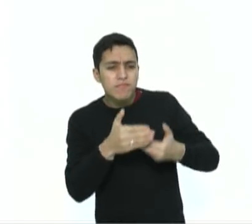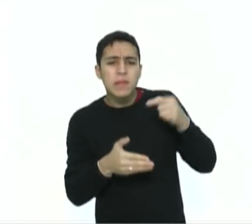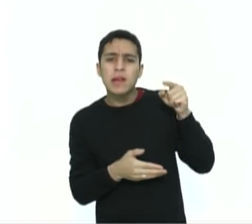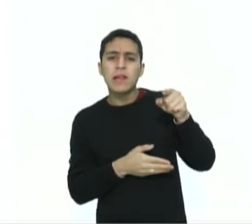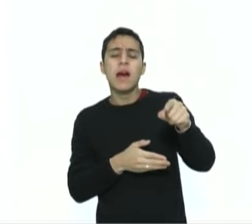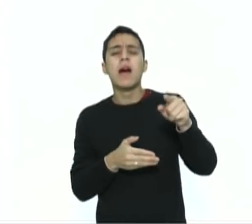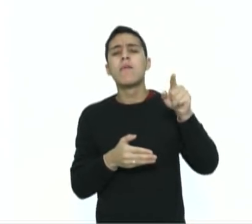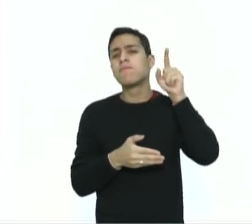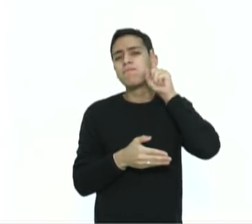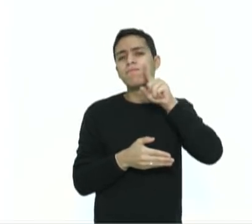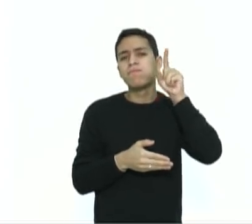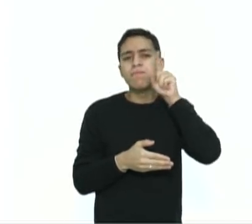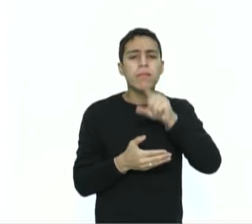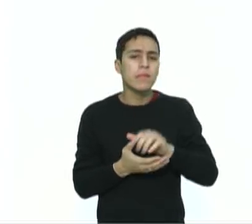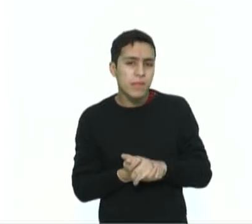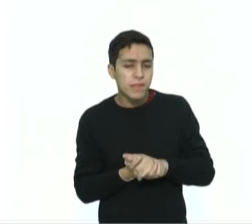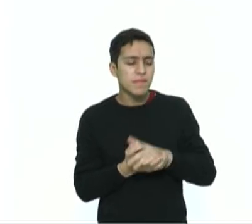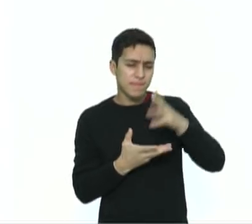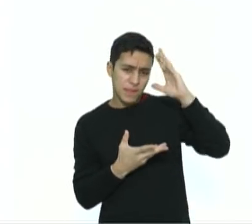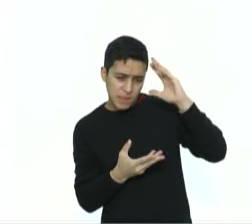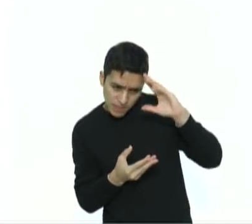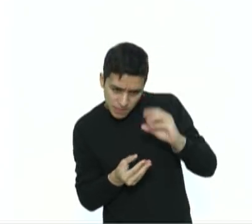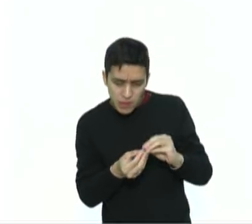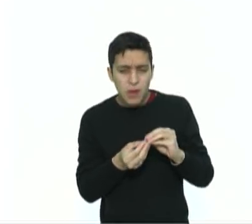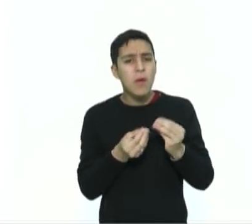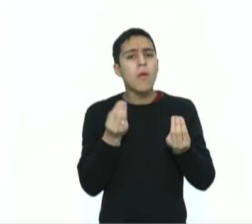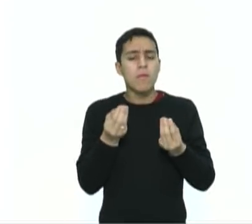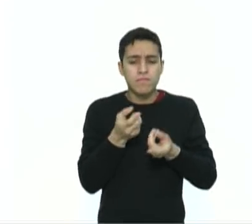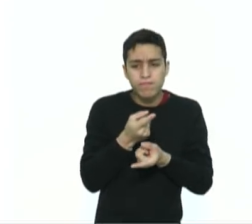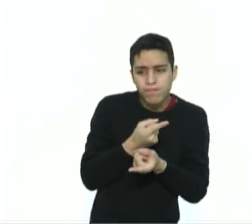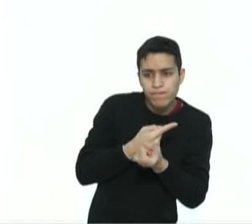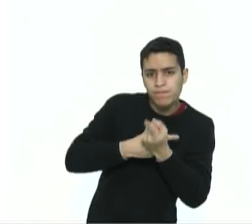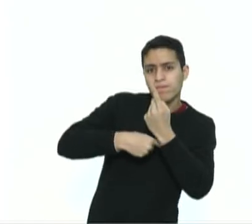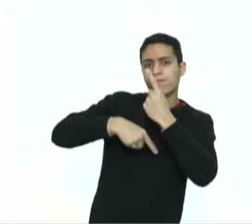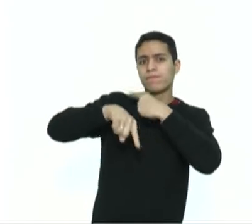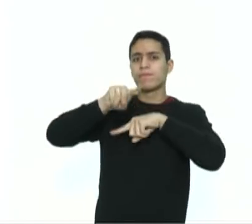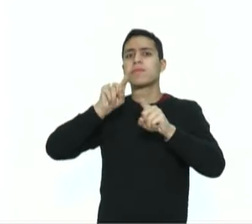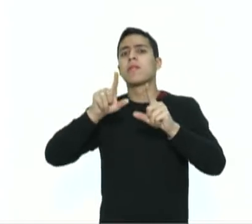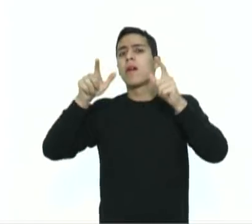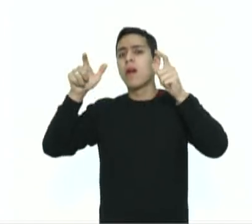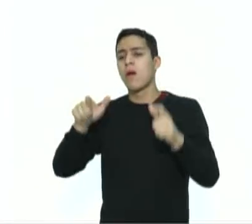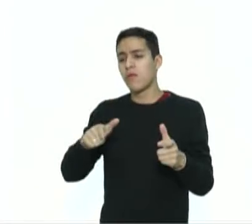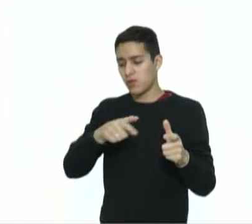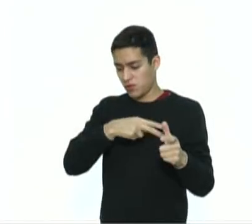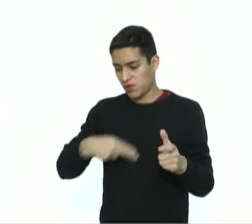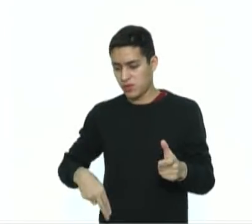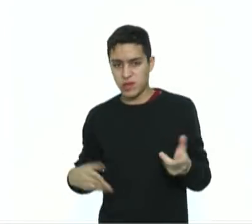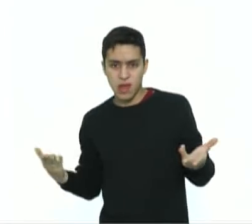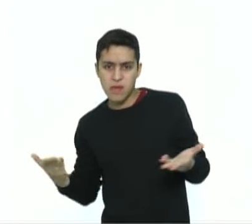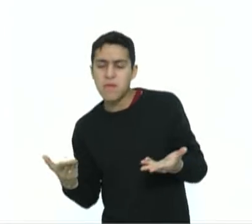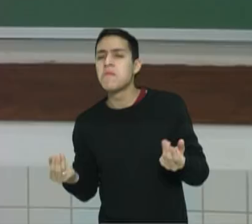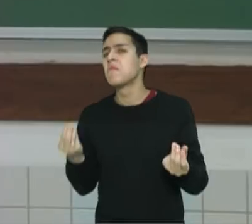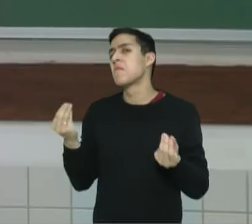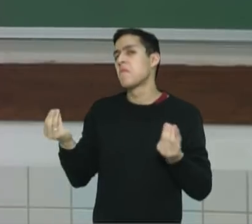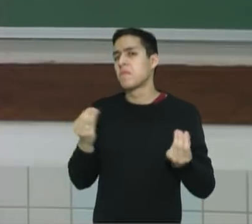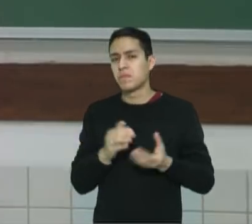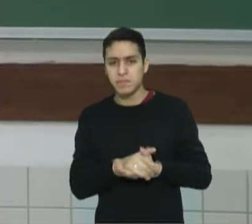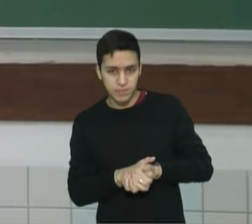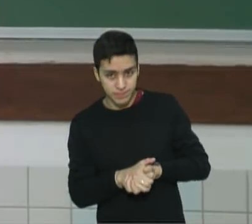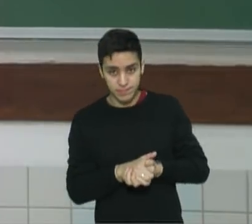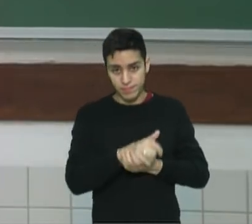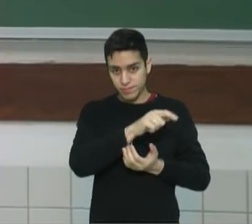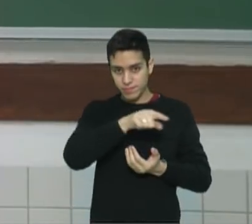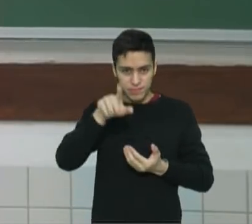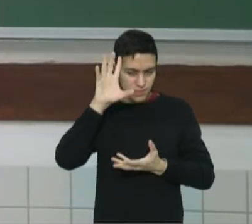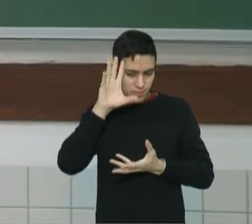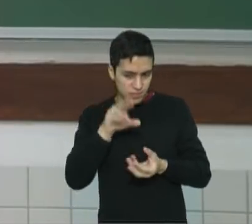Unidos da América e falar um pouquinho da ascensão do mercado pela China atualmente. Para que a gente entenda bem